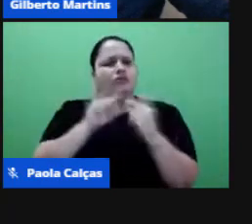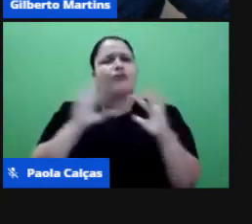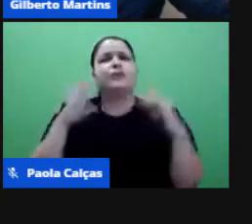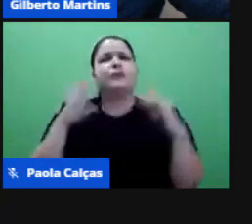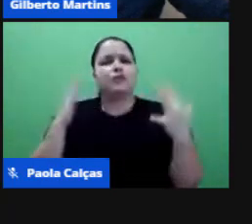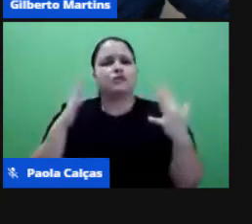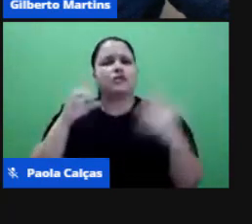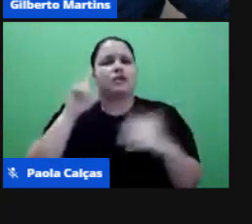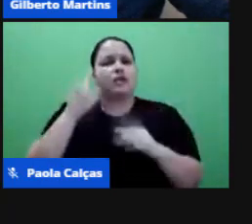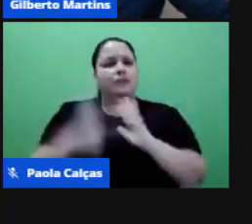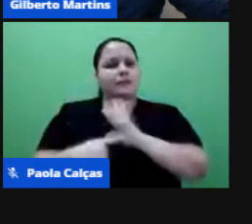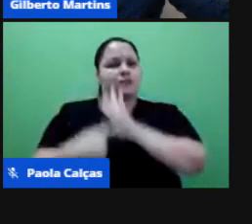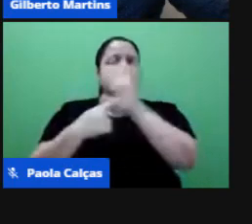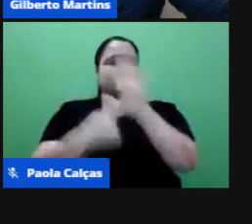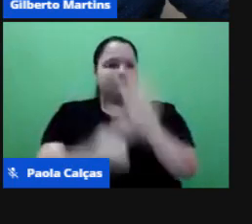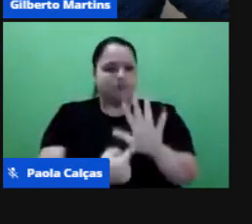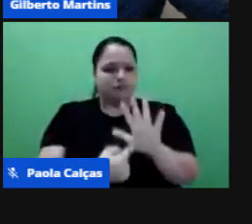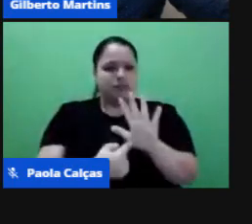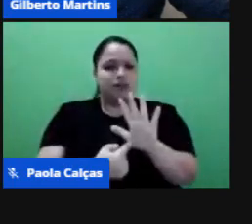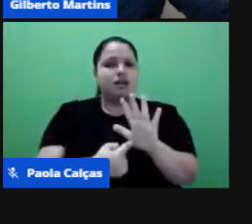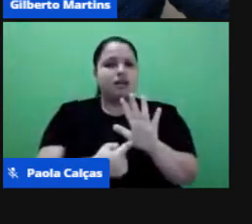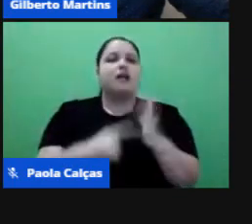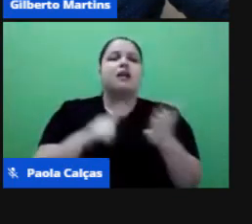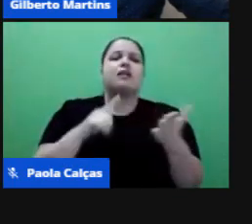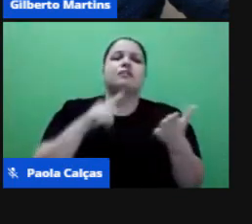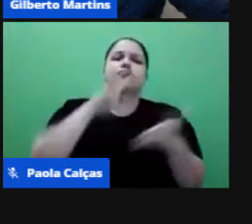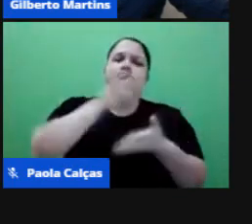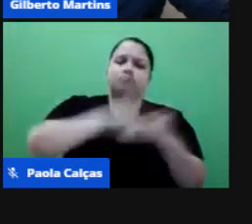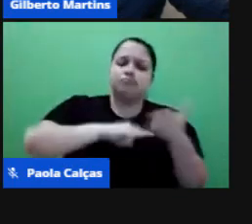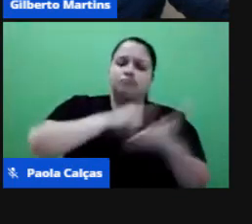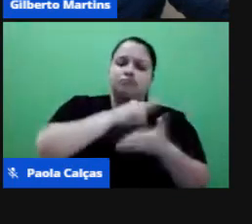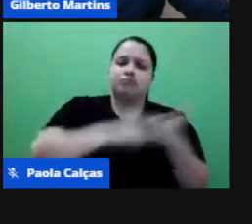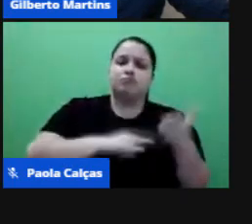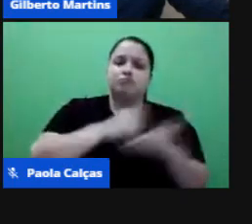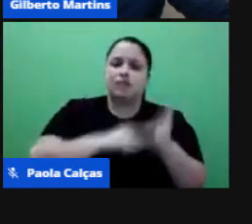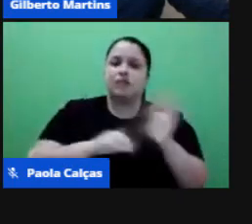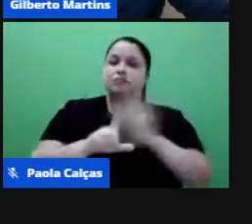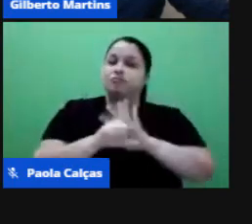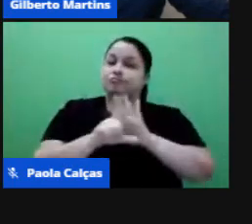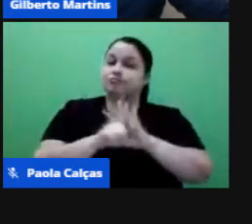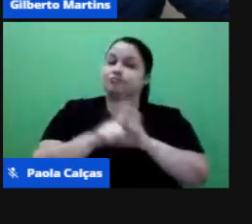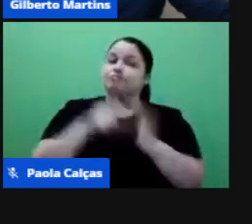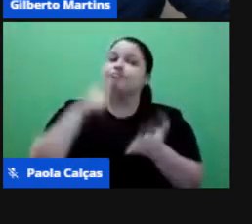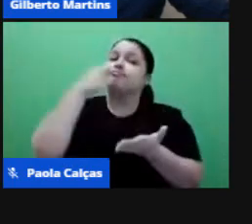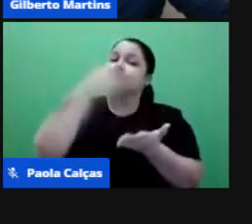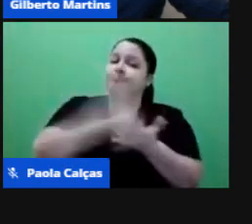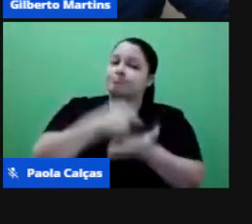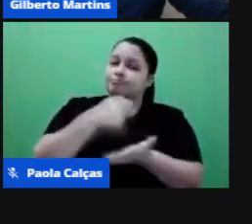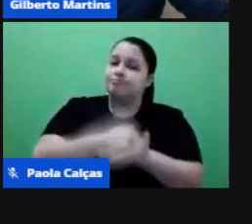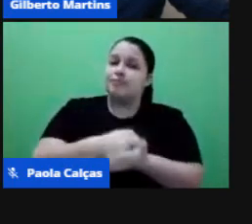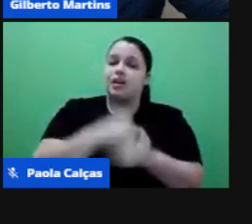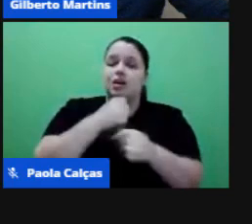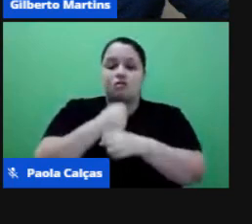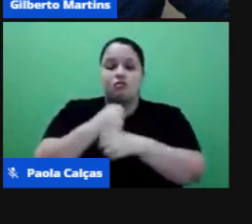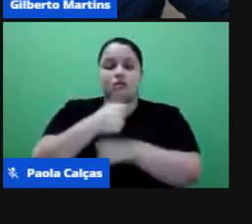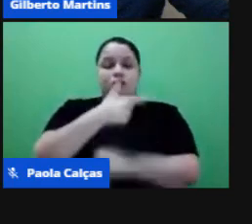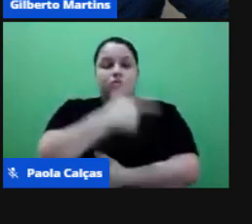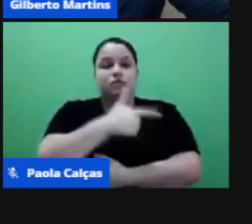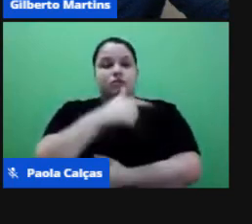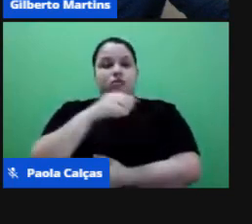é apresentar documentos normativos concernentes ao ano letivo de